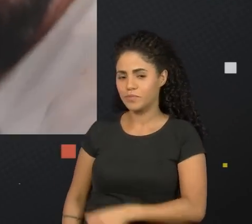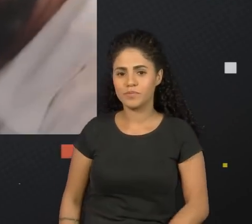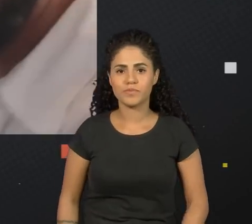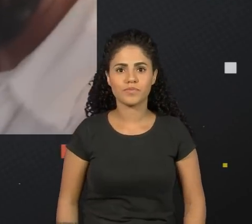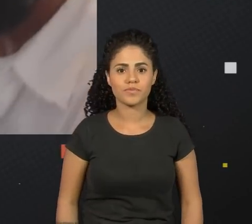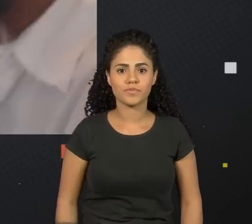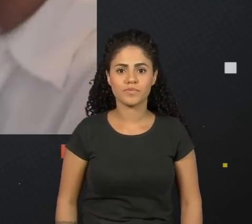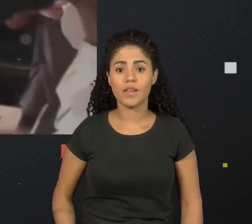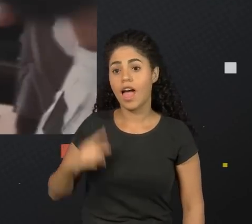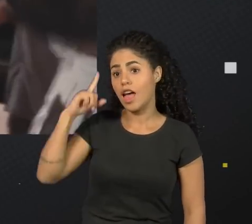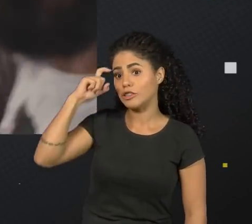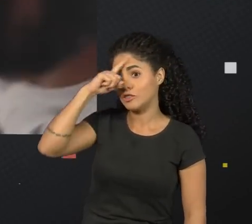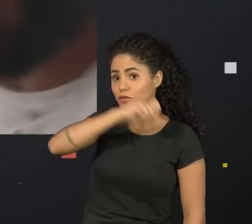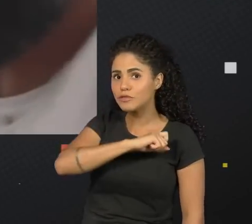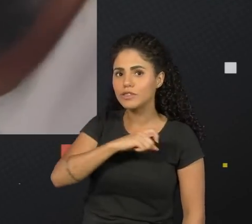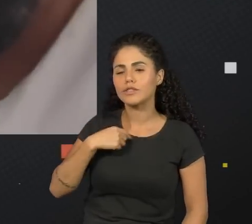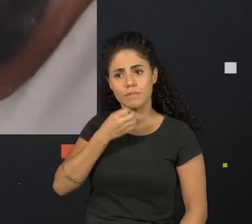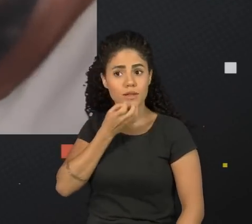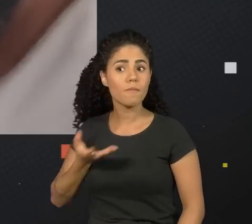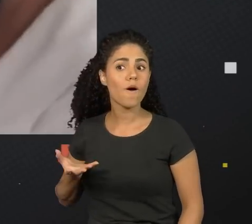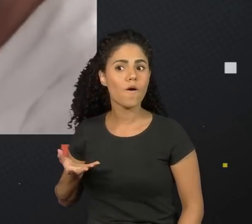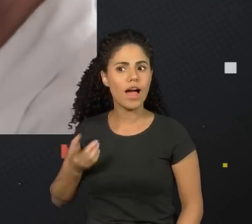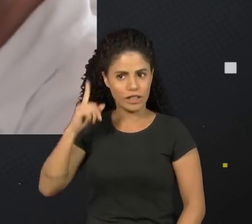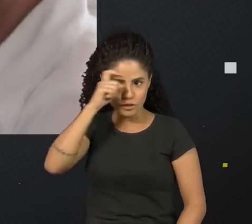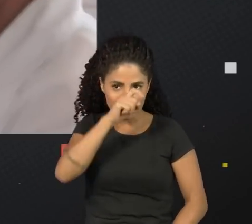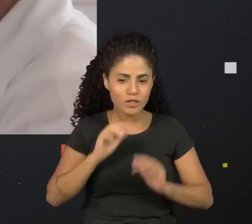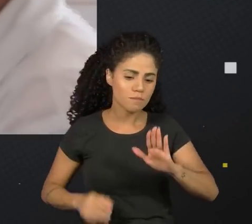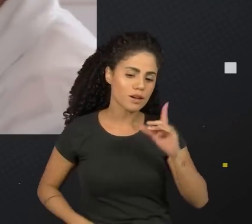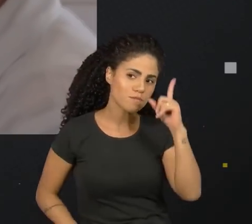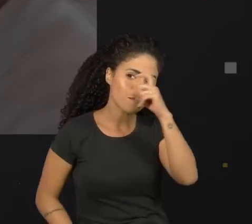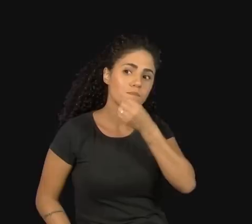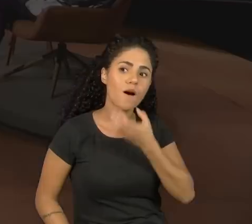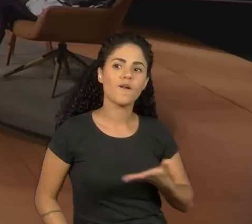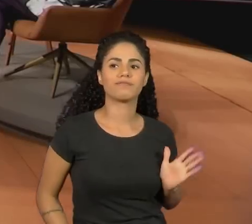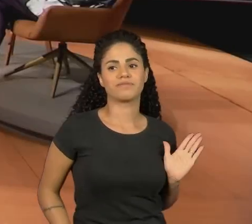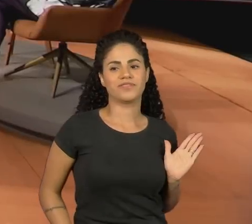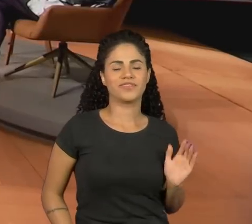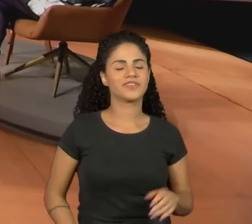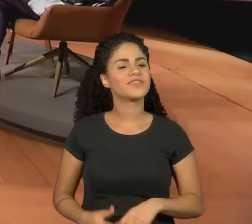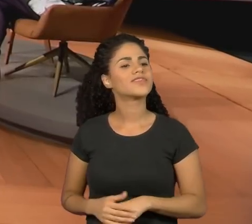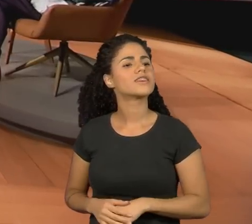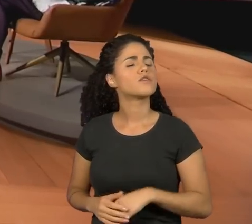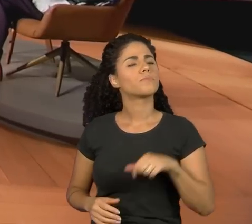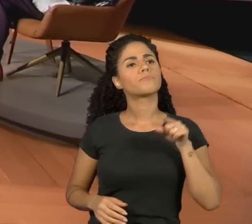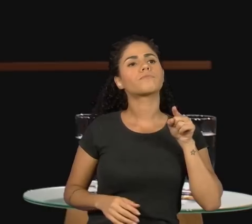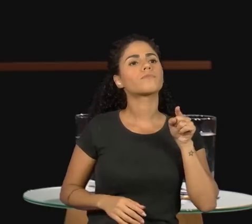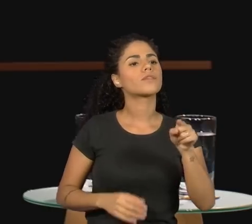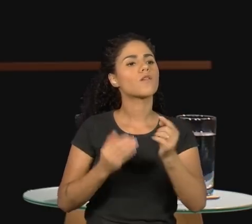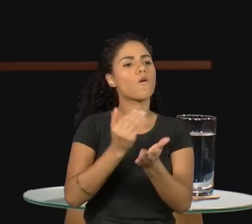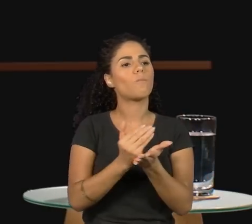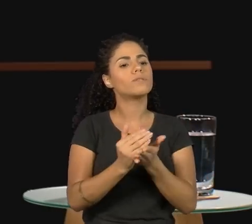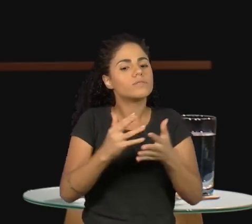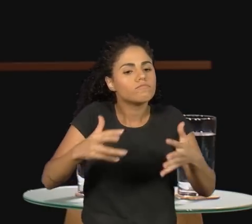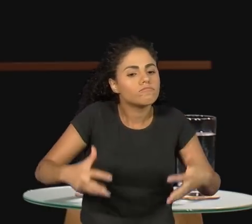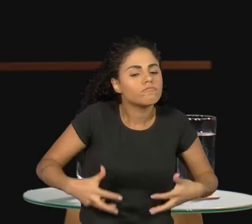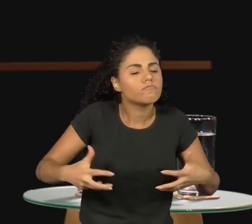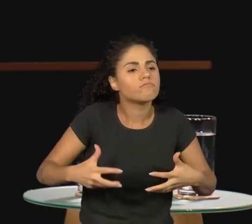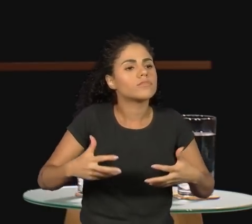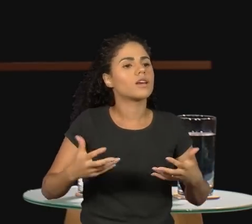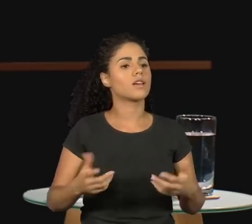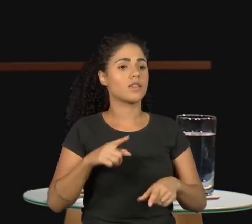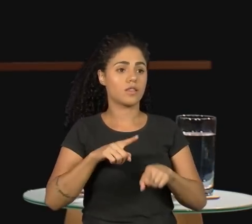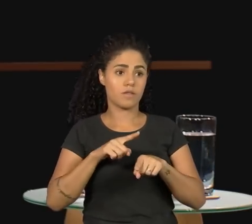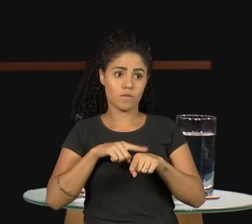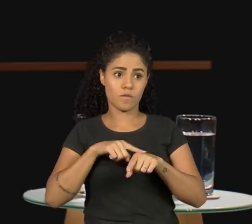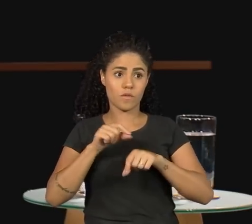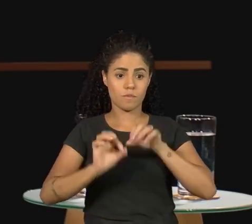É difícil. Por isso que é bom, que é difícil. Agora, uma das suas montagens instigantes das obras do Nelson